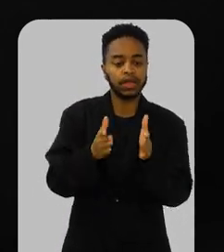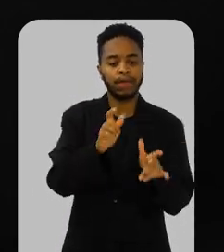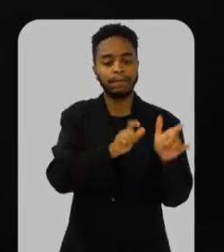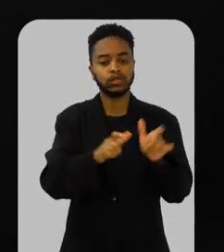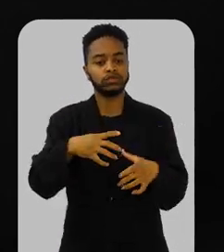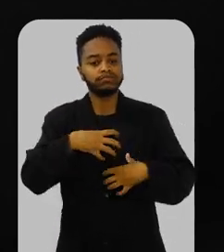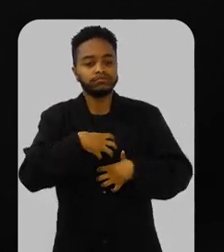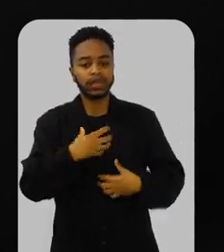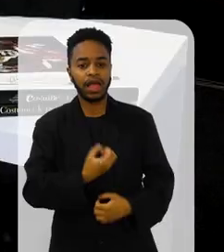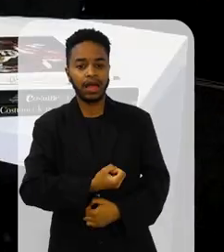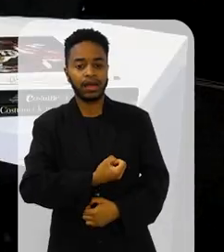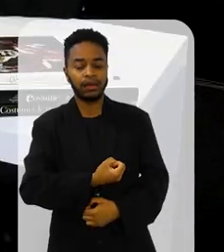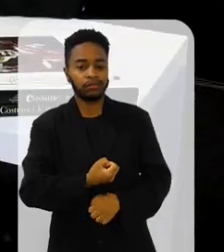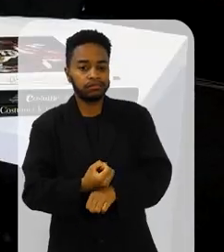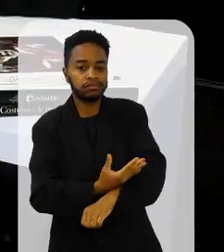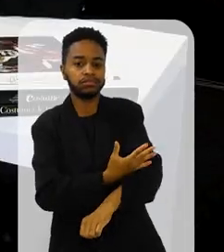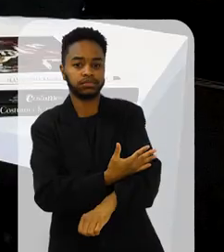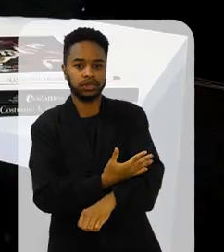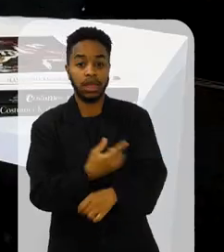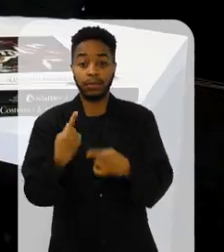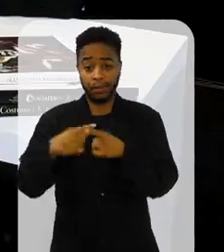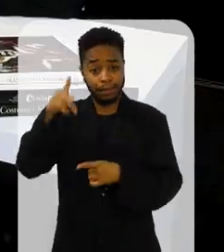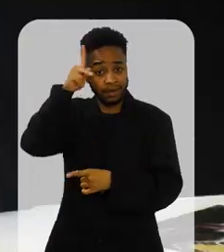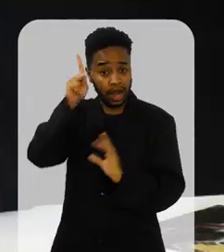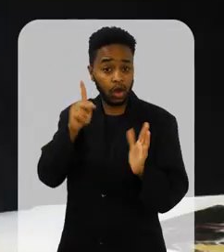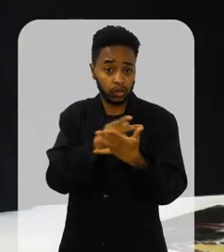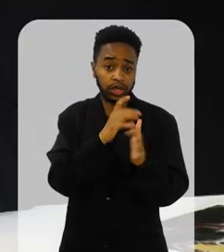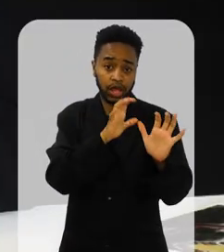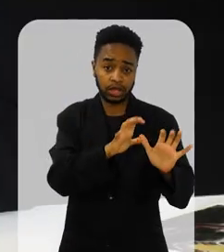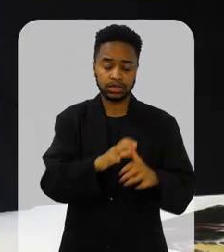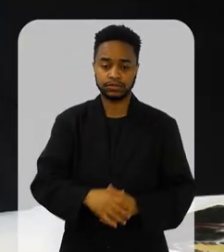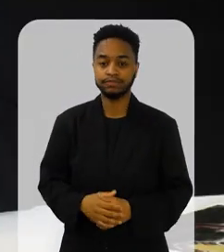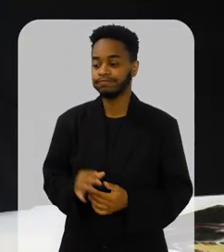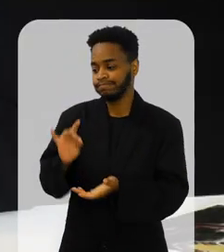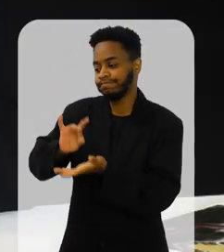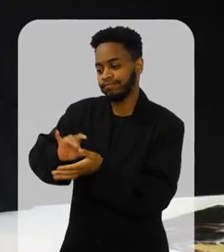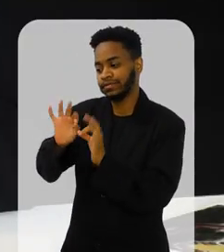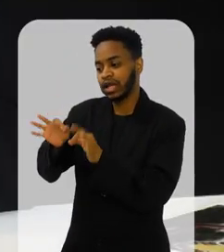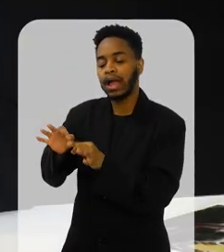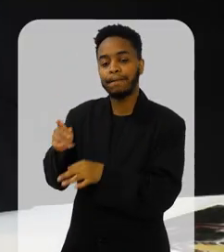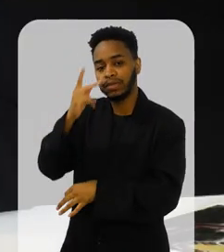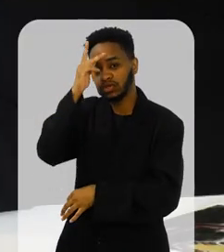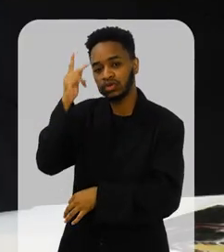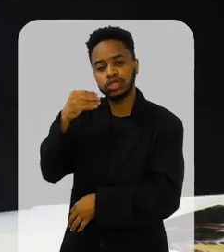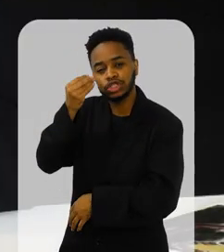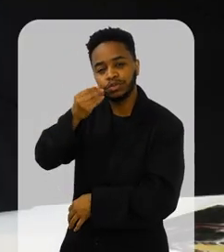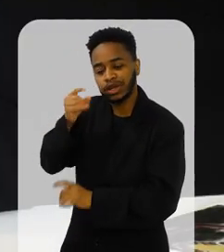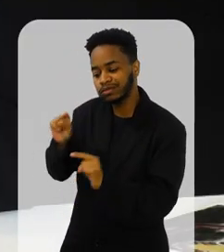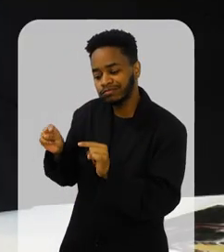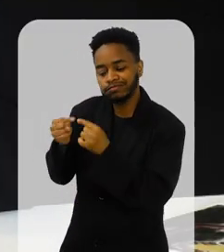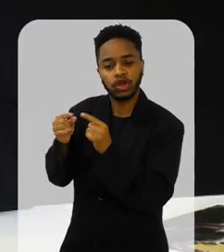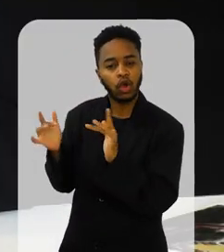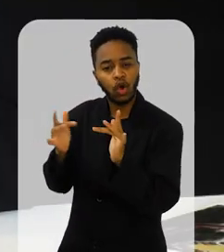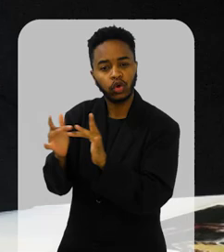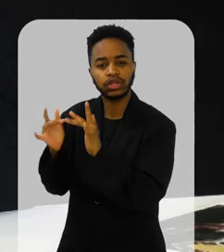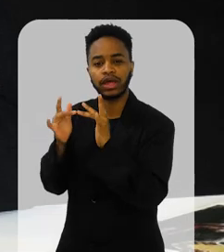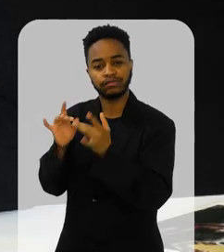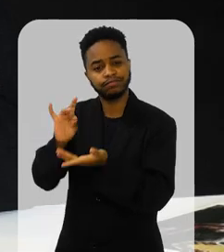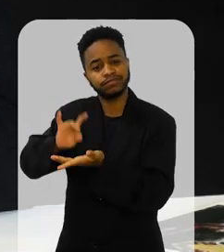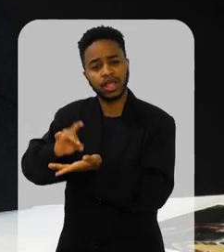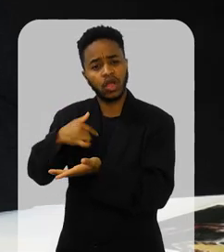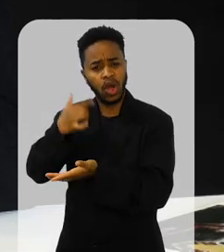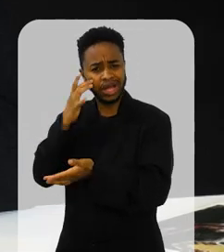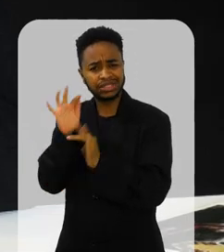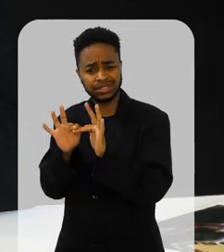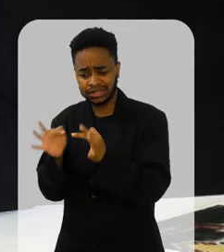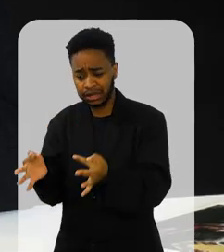Parintins tem muito disso. É, a pessoa poder vivenciar, né, a experiência de fazer alguma coisa, então, eu vejo isso com tanta